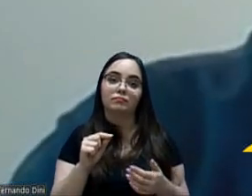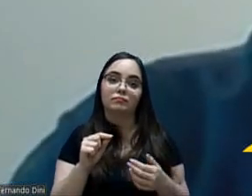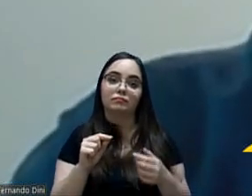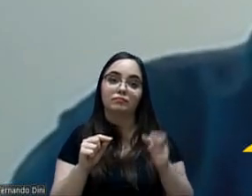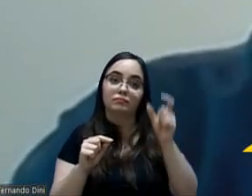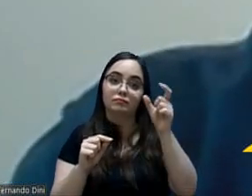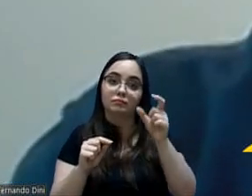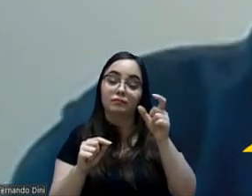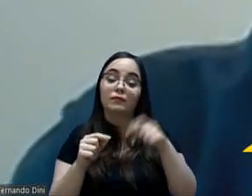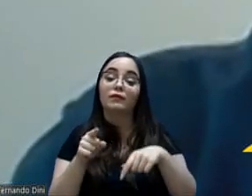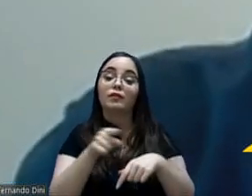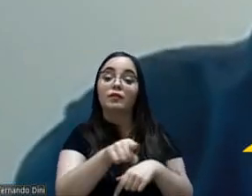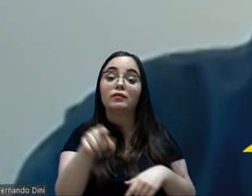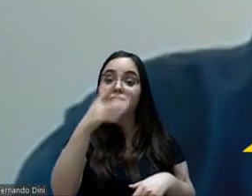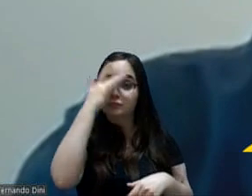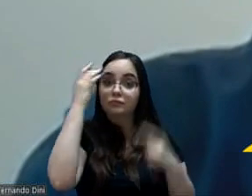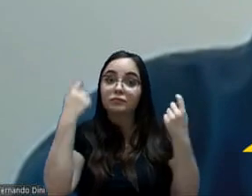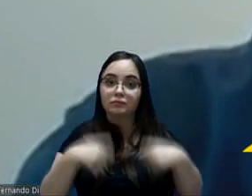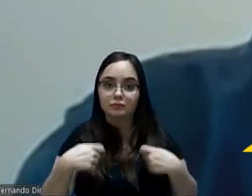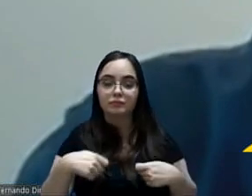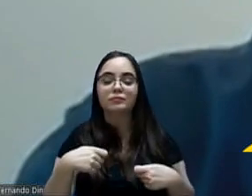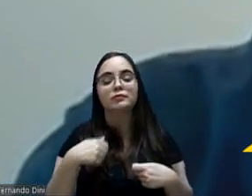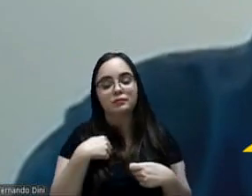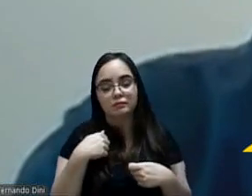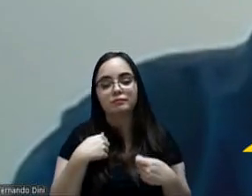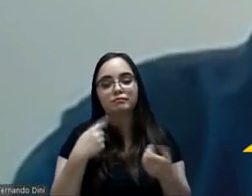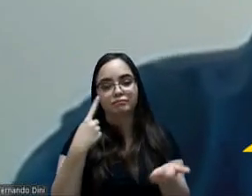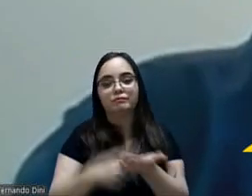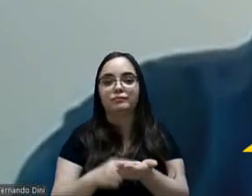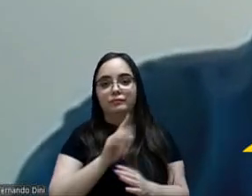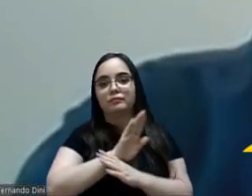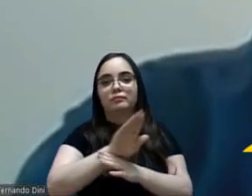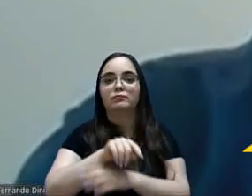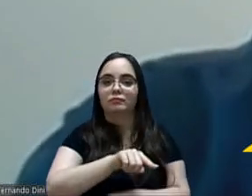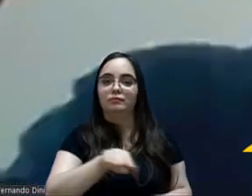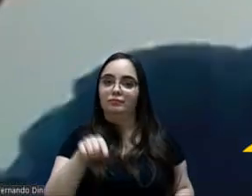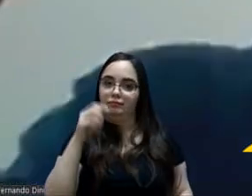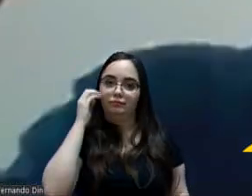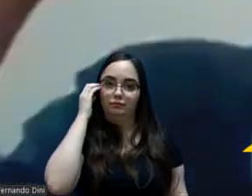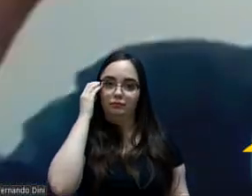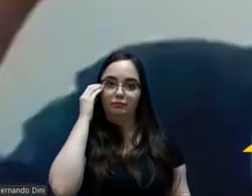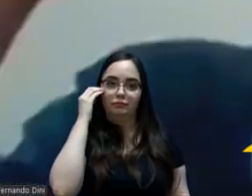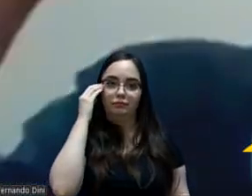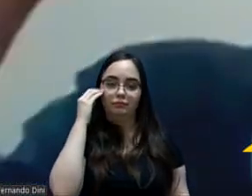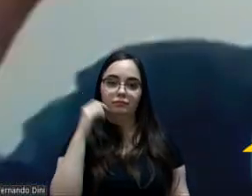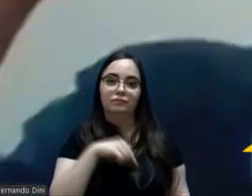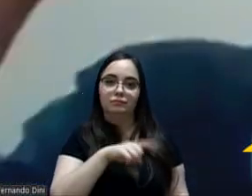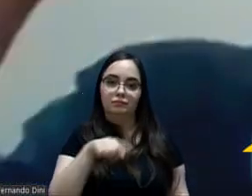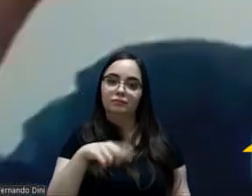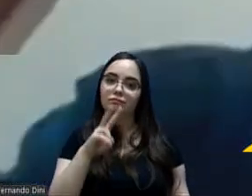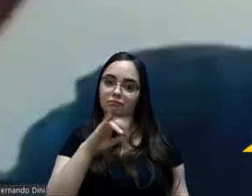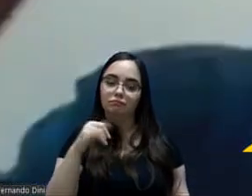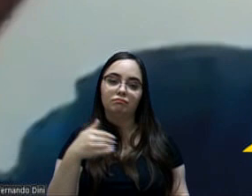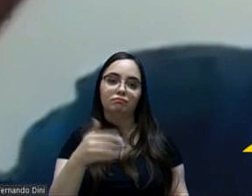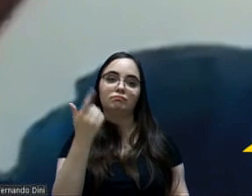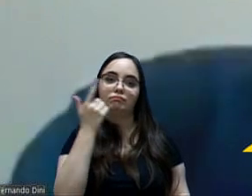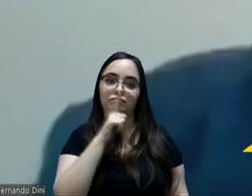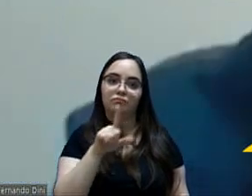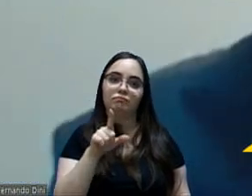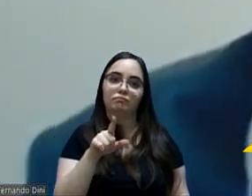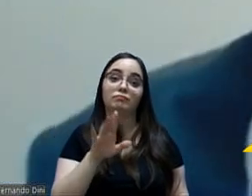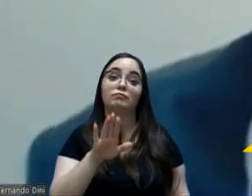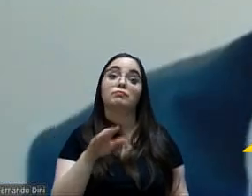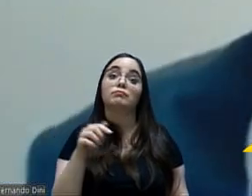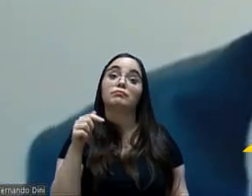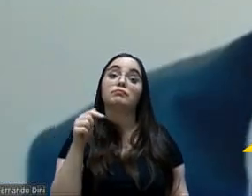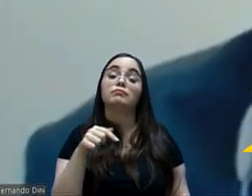aquele que mais precisa. E hoje nós precisamos vencer essa luta. E nós iremos vencer essa luta. Só que essa